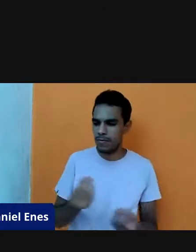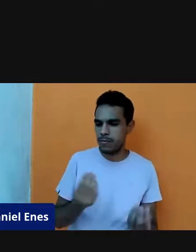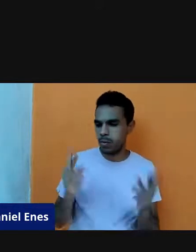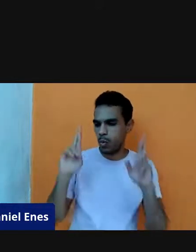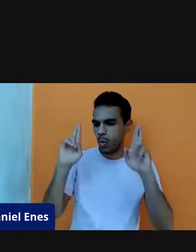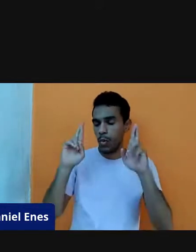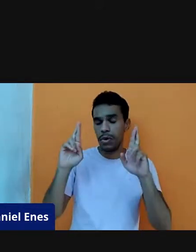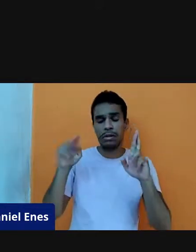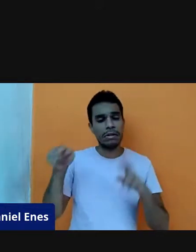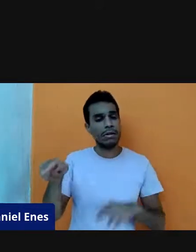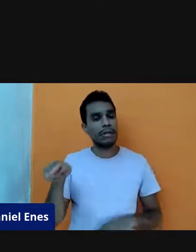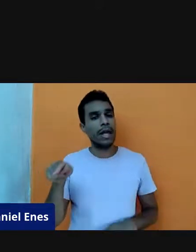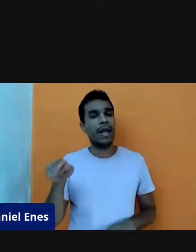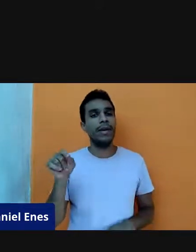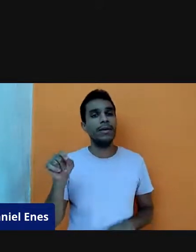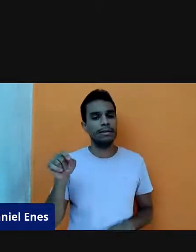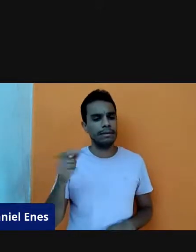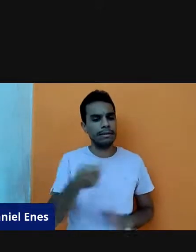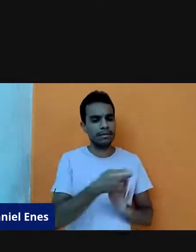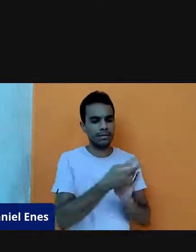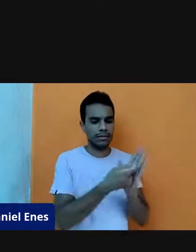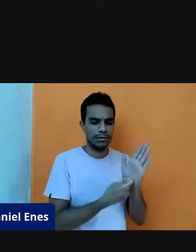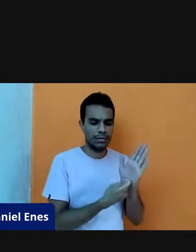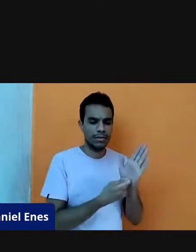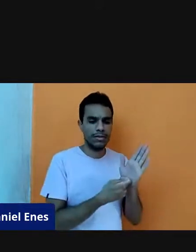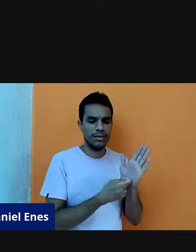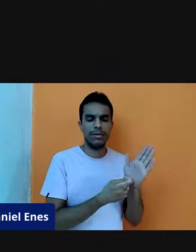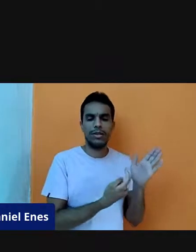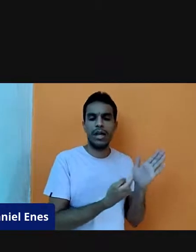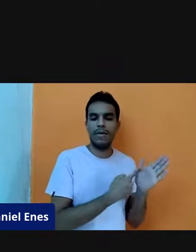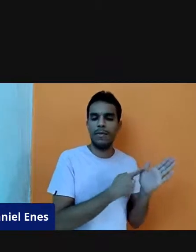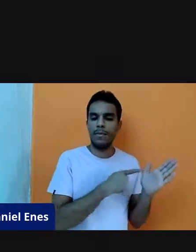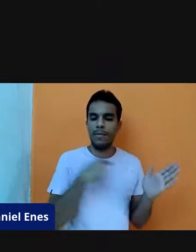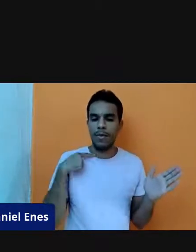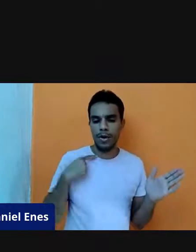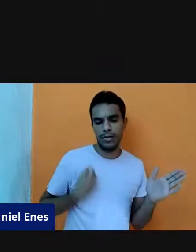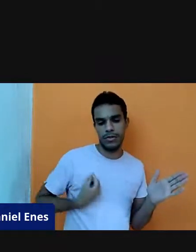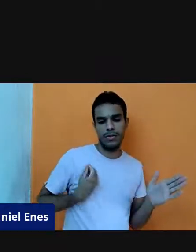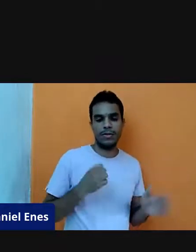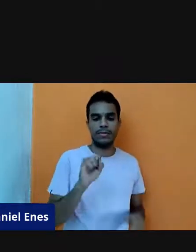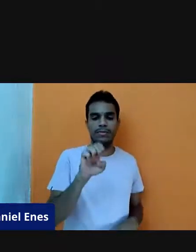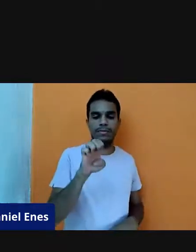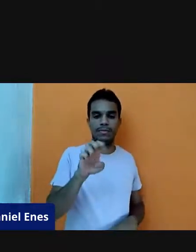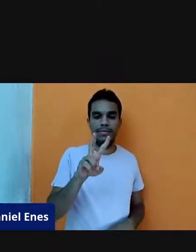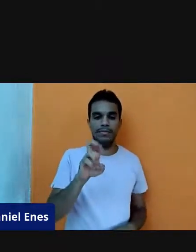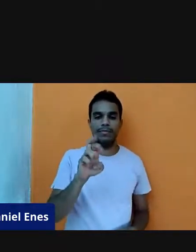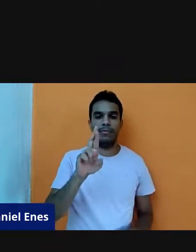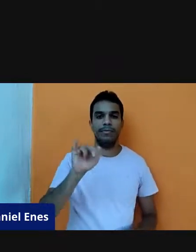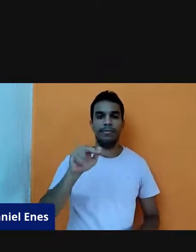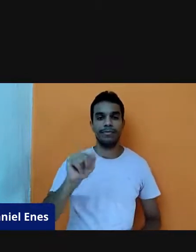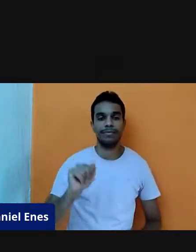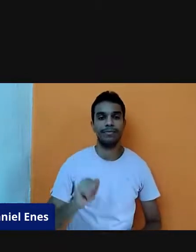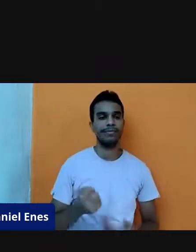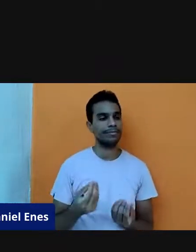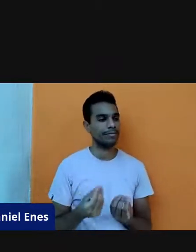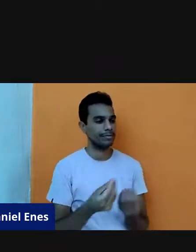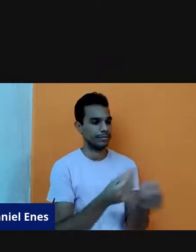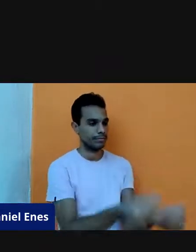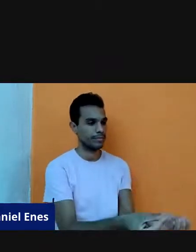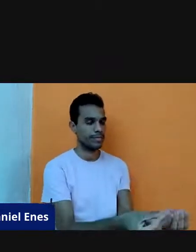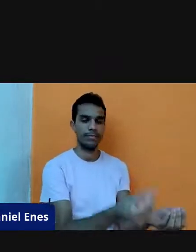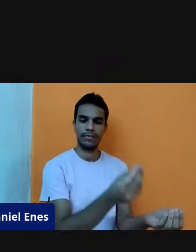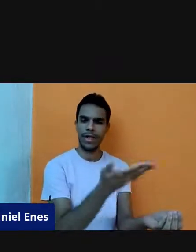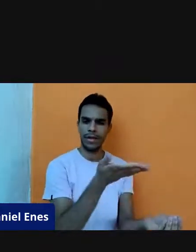E João Cabral escreve Morte e Vida Severina. Entrega a Maria